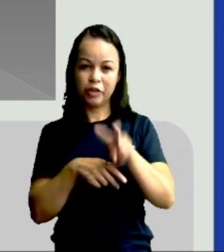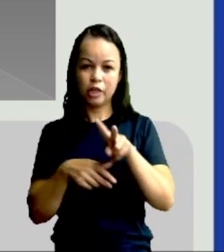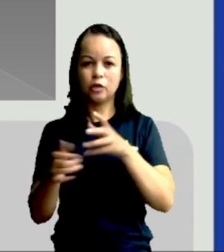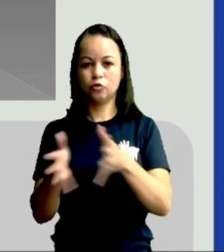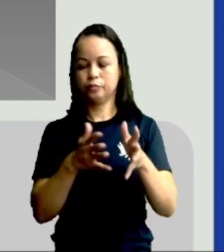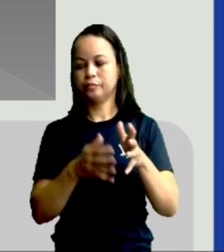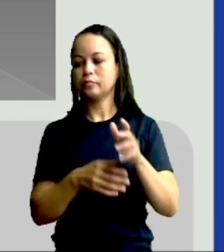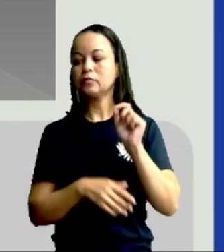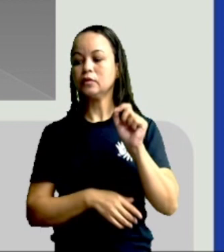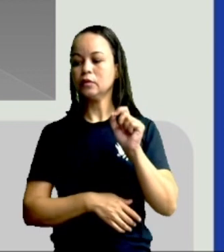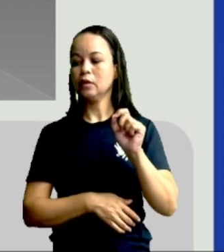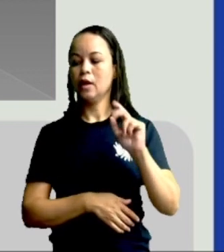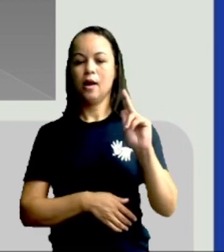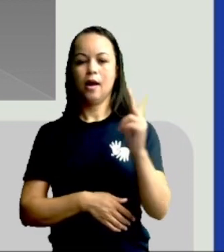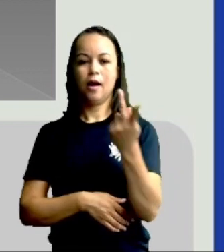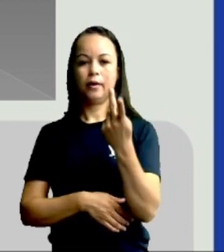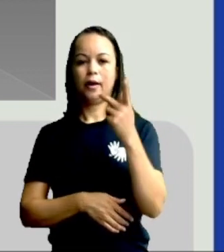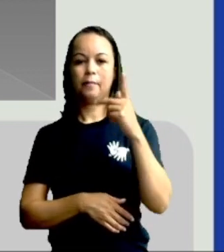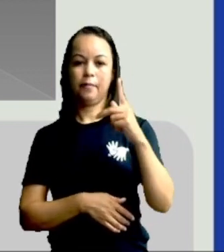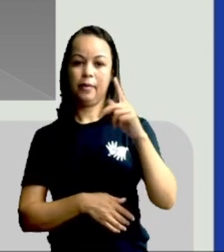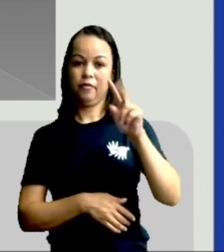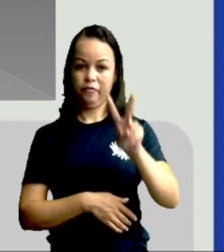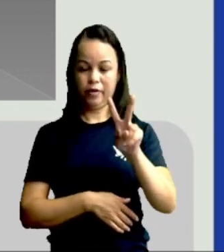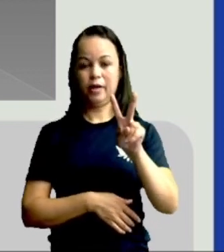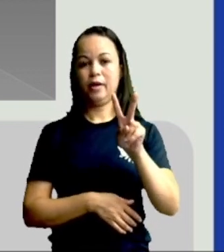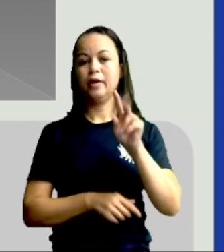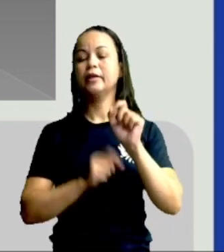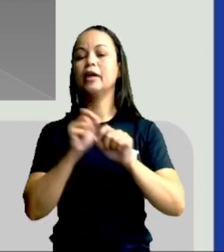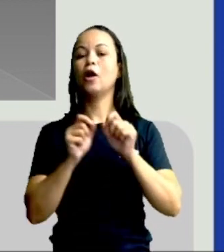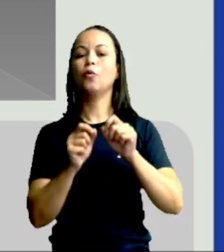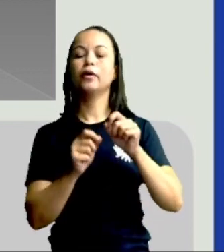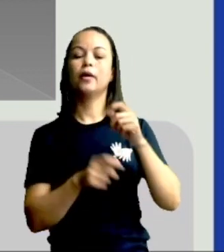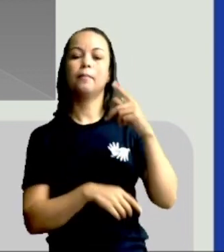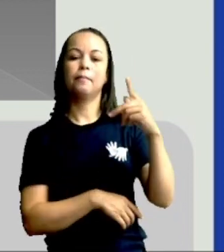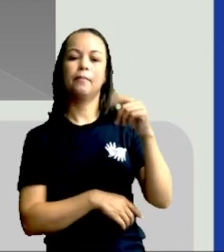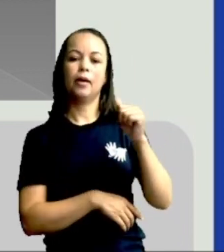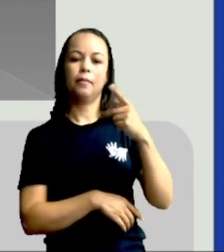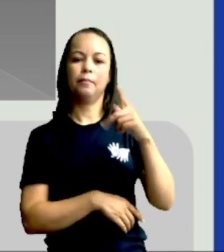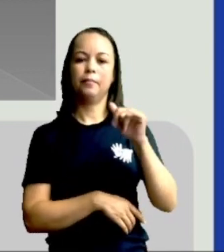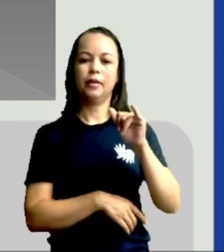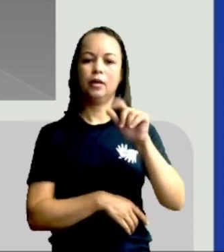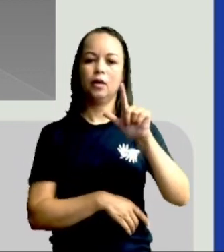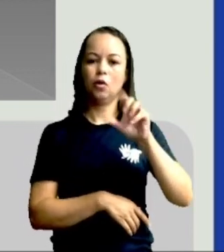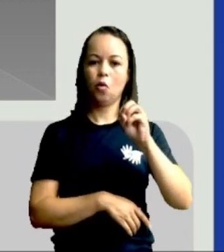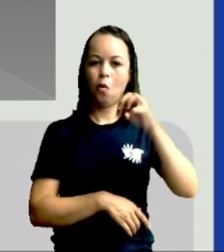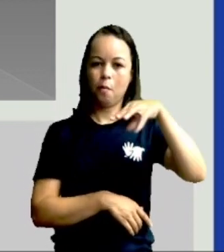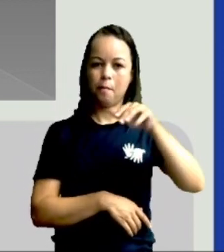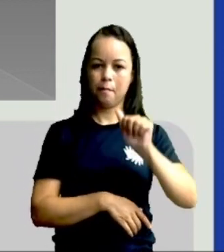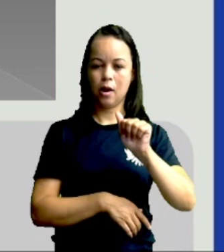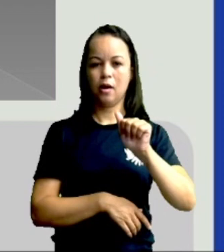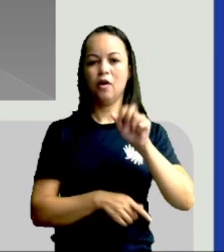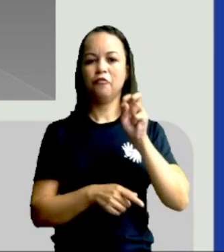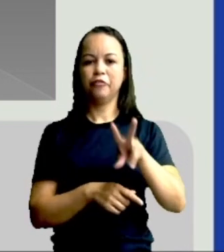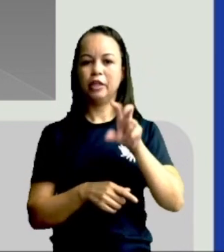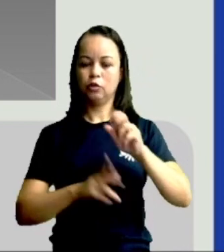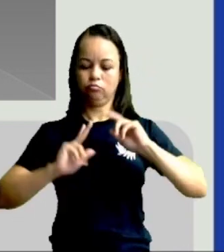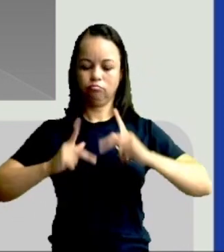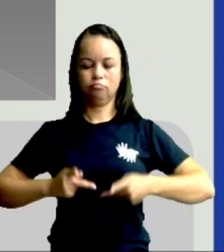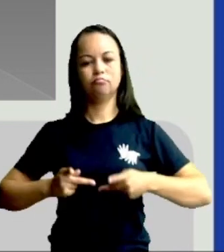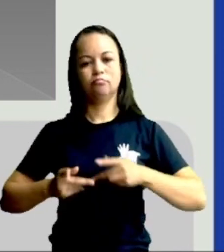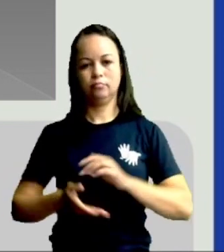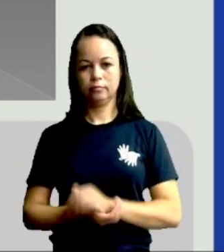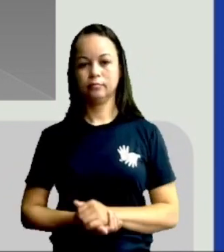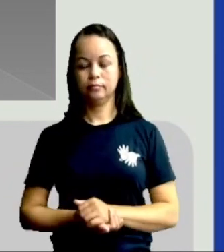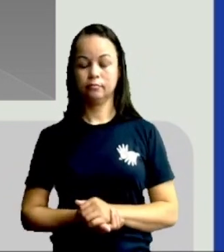HPV, e lembrando a vocês que o HPV é o chamado papiloma vírus humano. E essa é interessante que